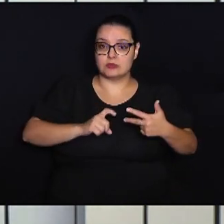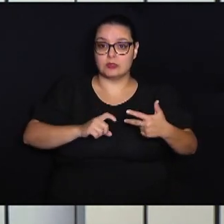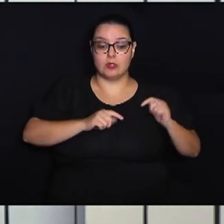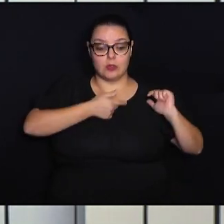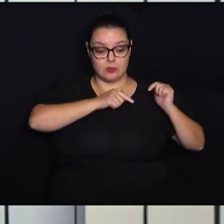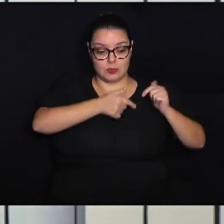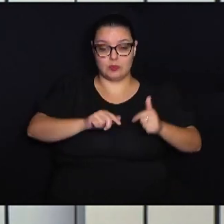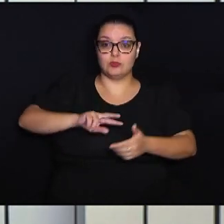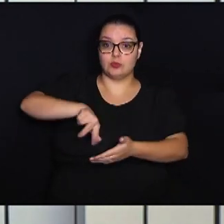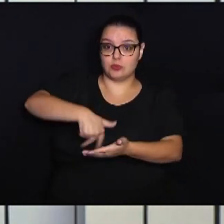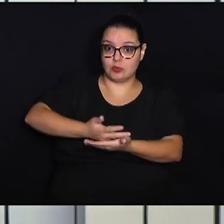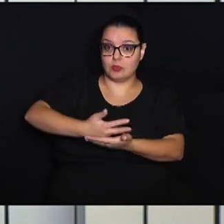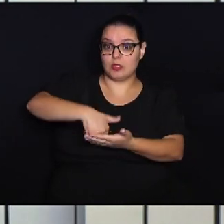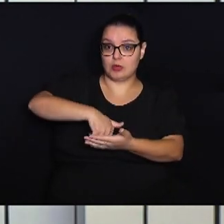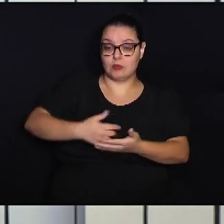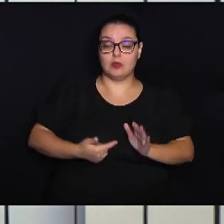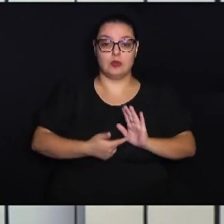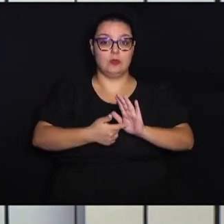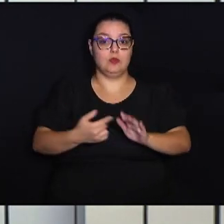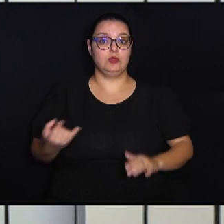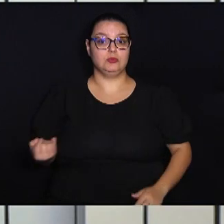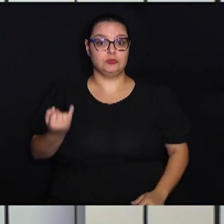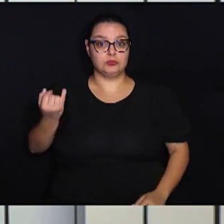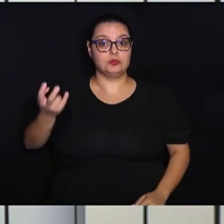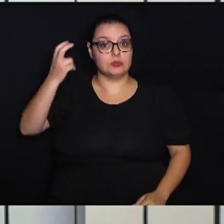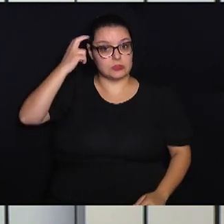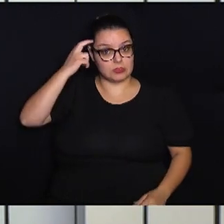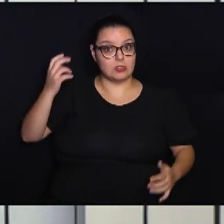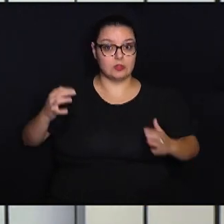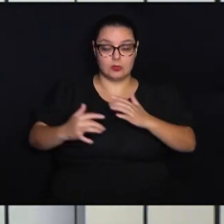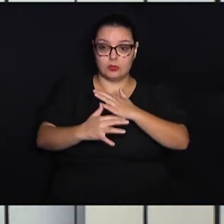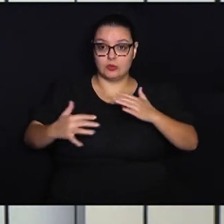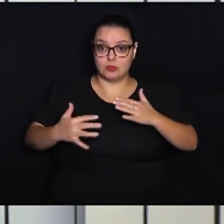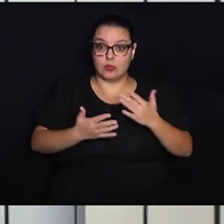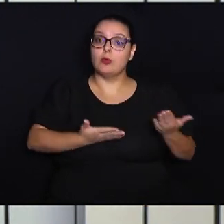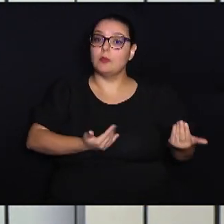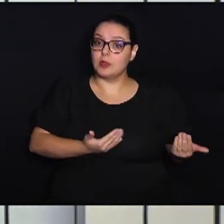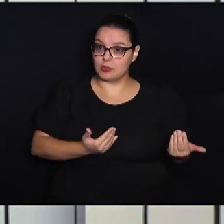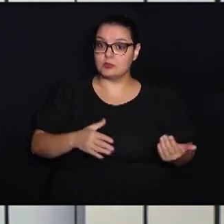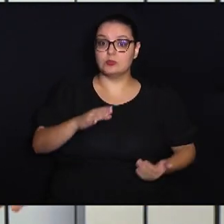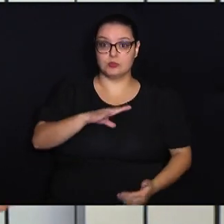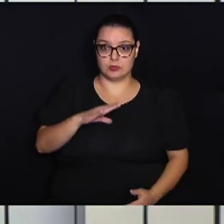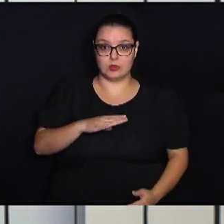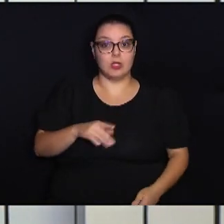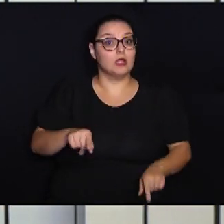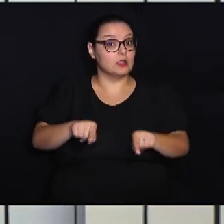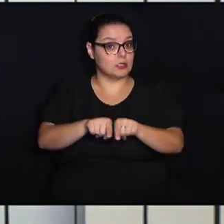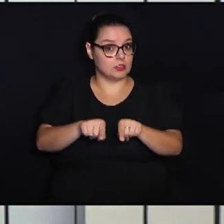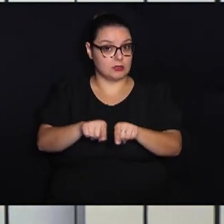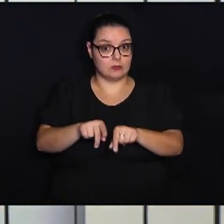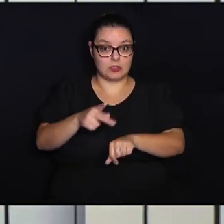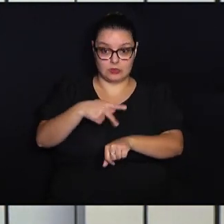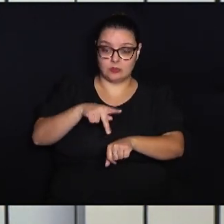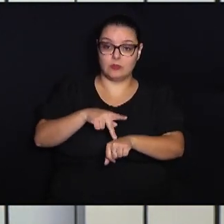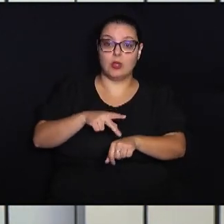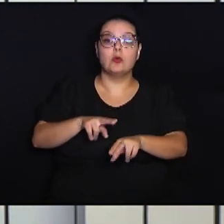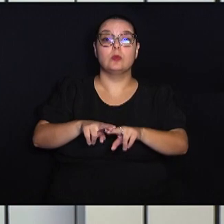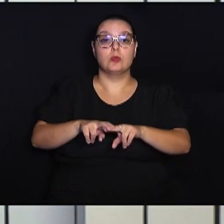a regularização de construções clandestinas /irregulares, especificamente feitas em